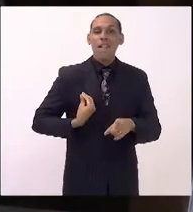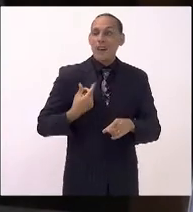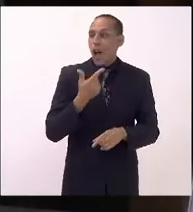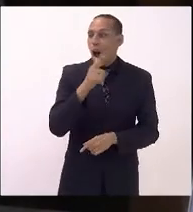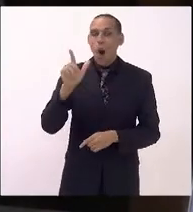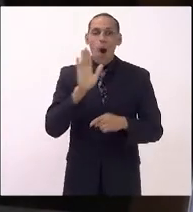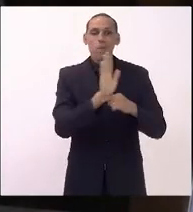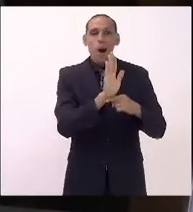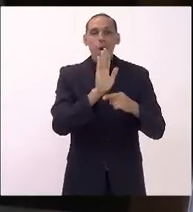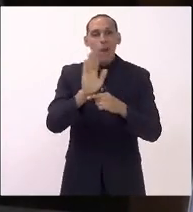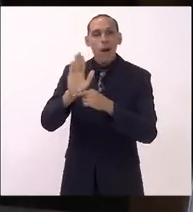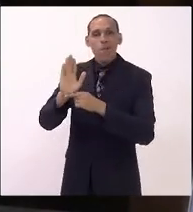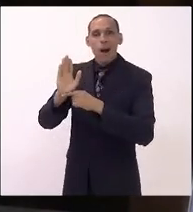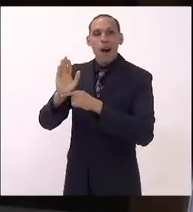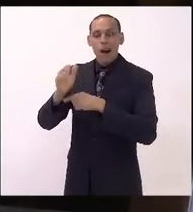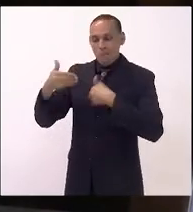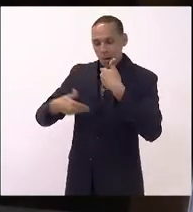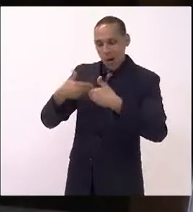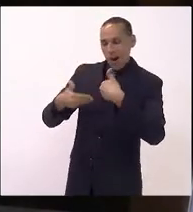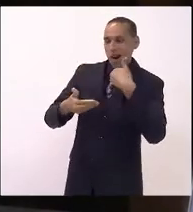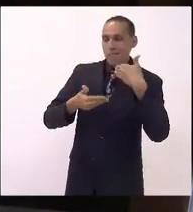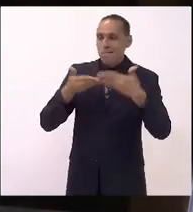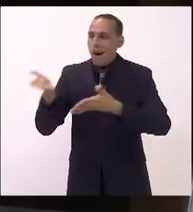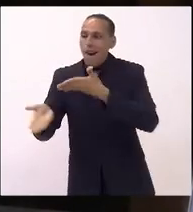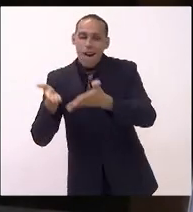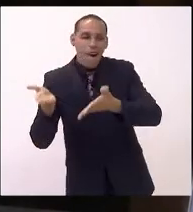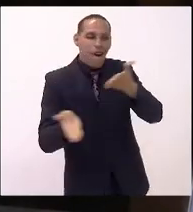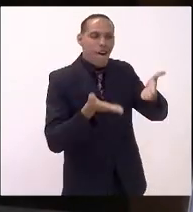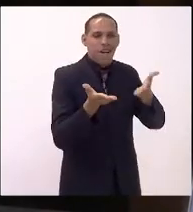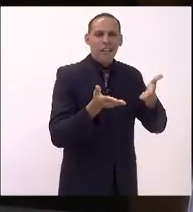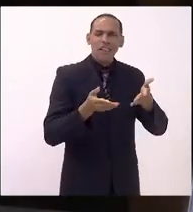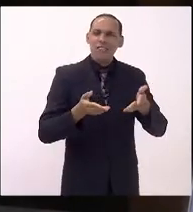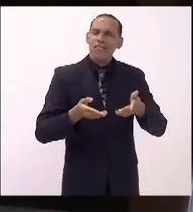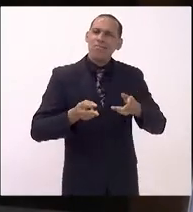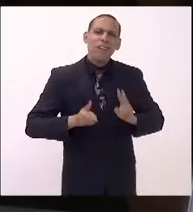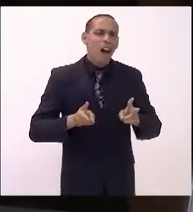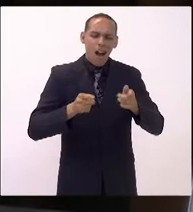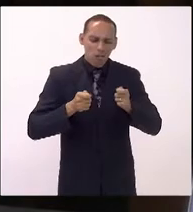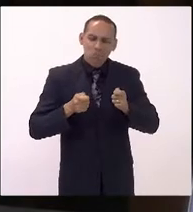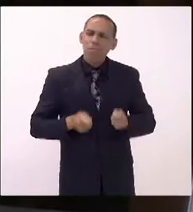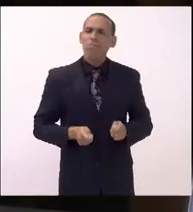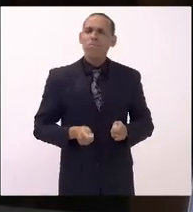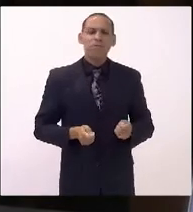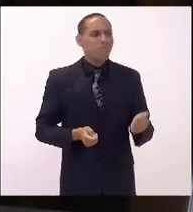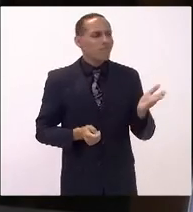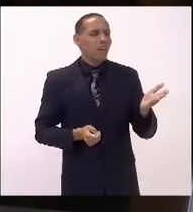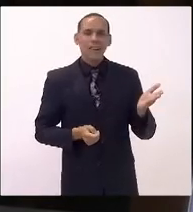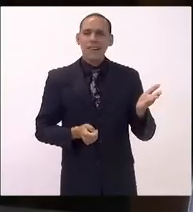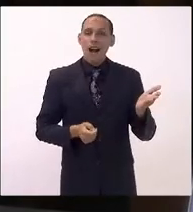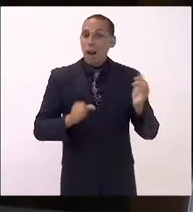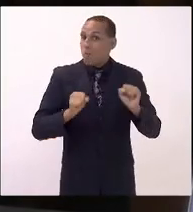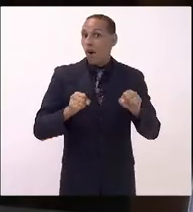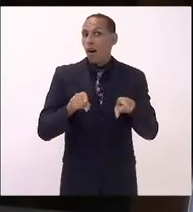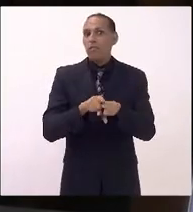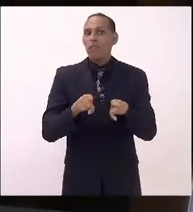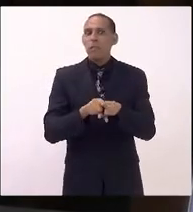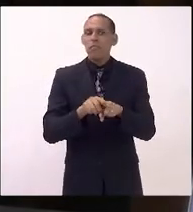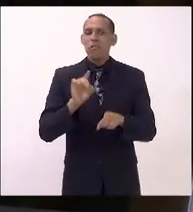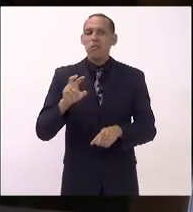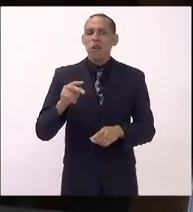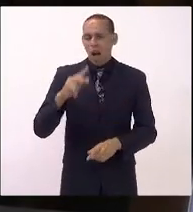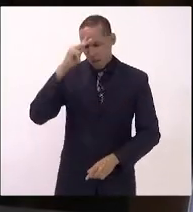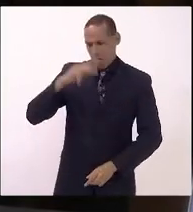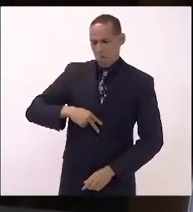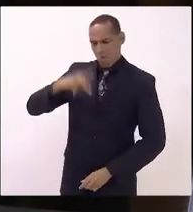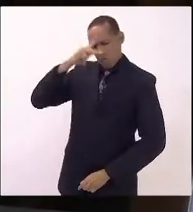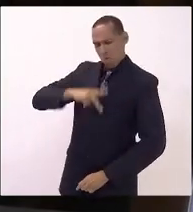si e cuidou do próximo, sempre com muita determinação. Ele poderia também só olhar para o lado dele, mas